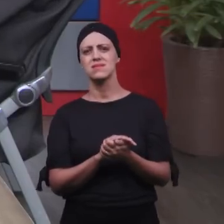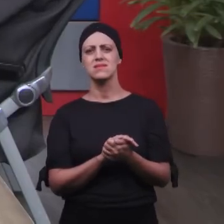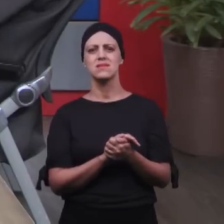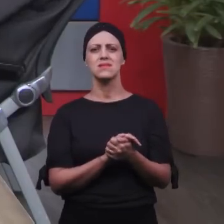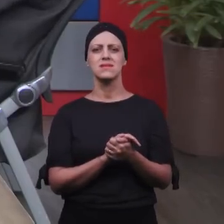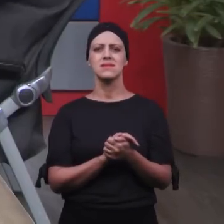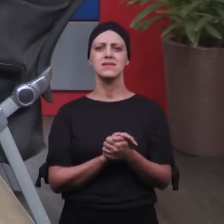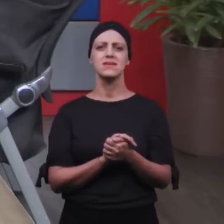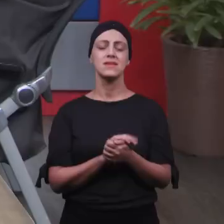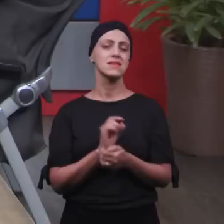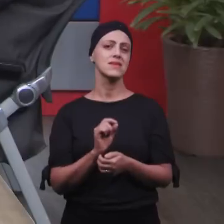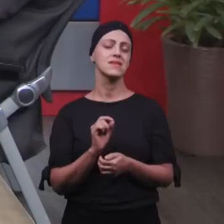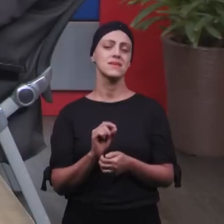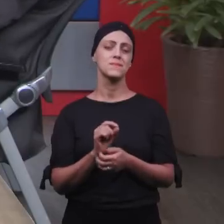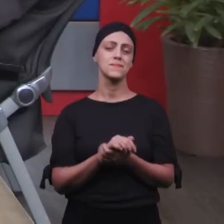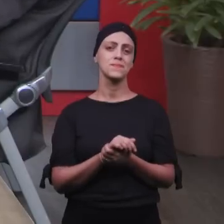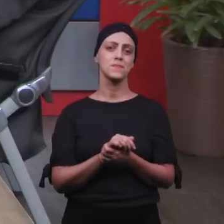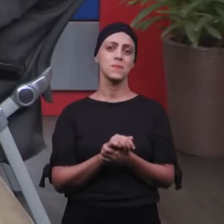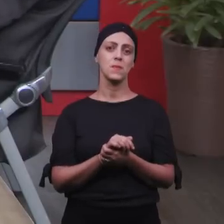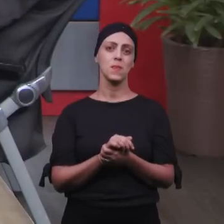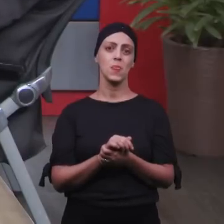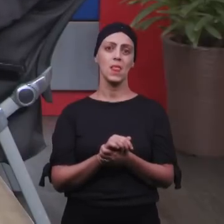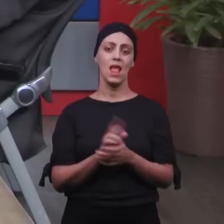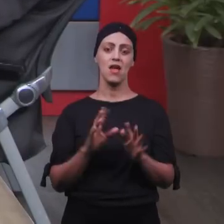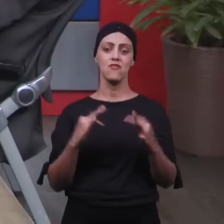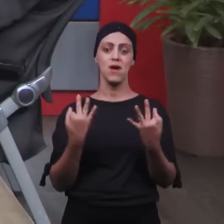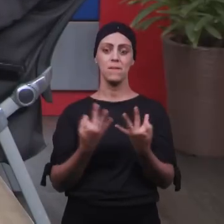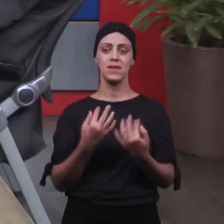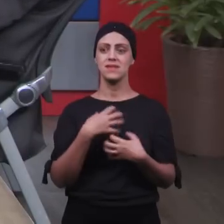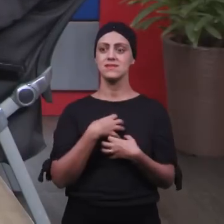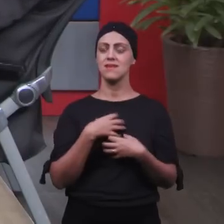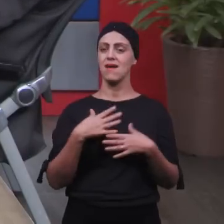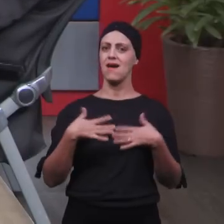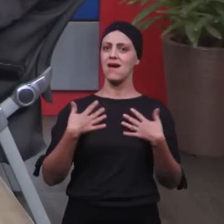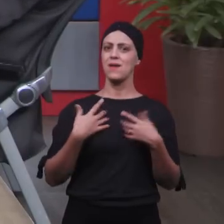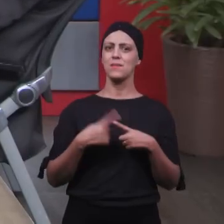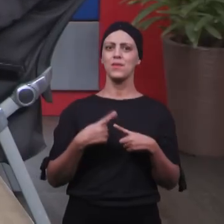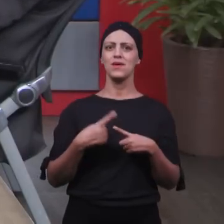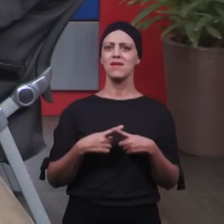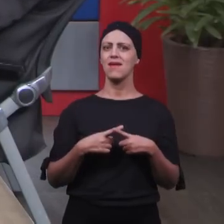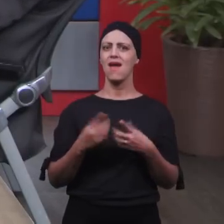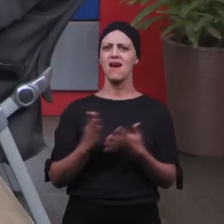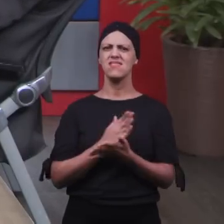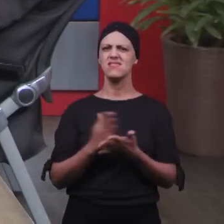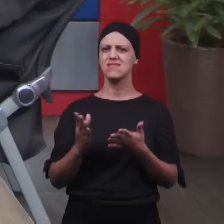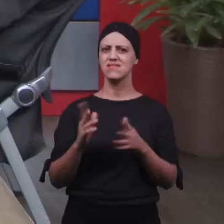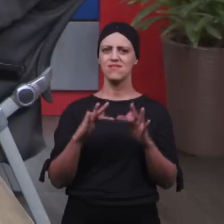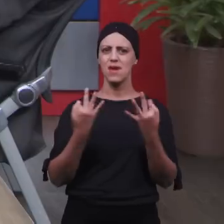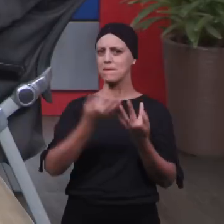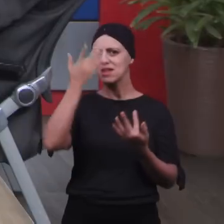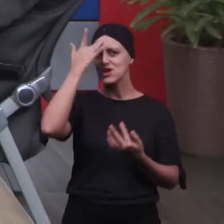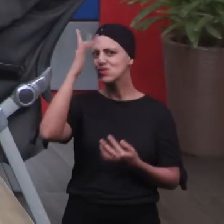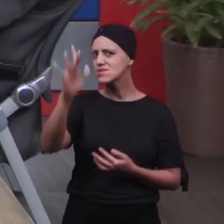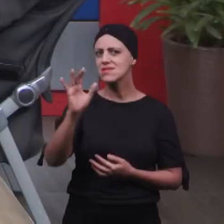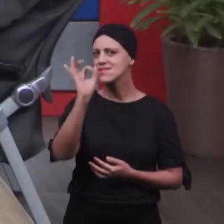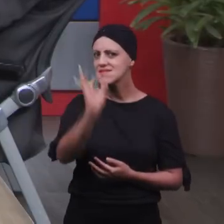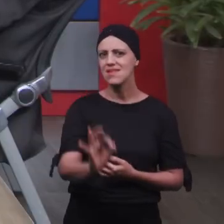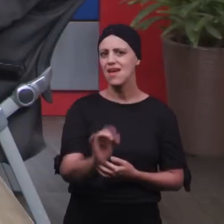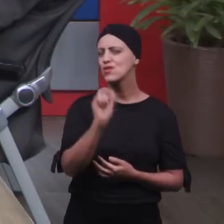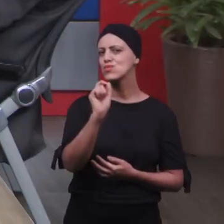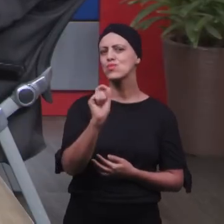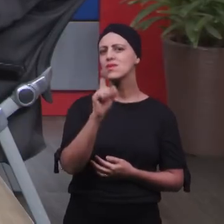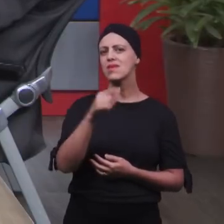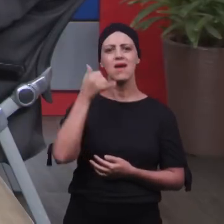uma surpresa no sentido que eles não têm uma exata noção do que é o 0800, exatamente,